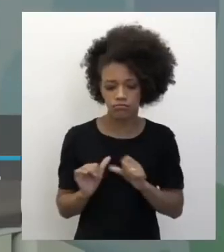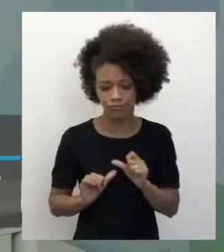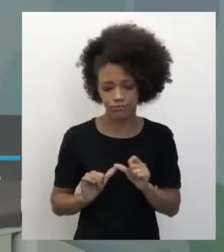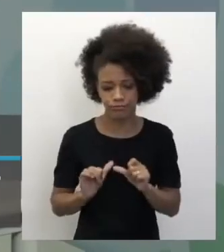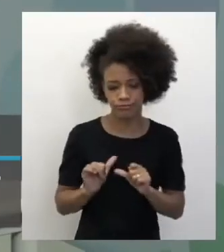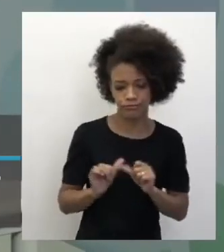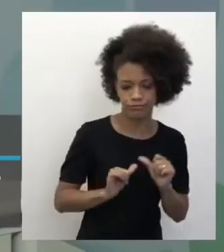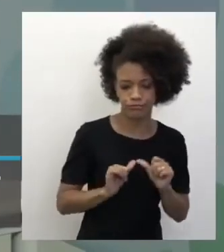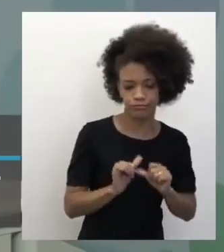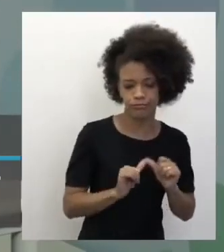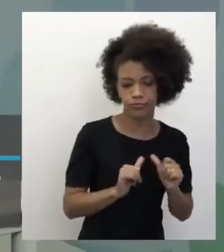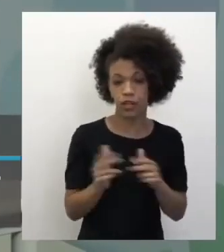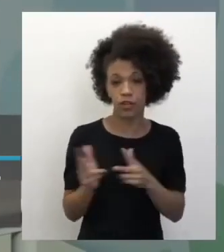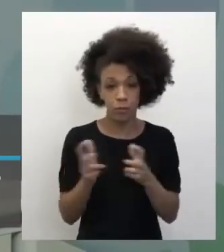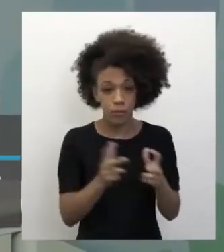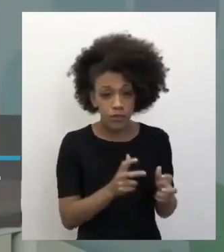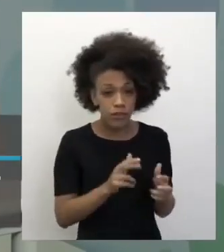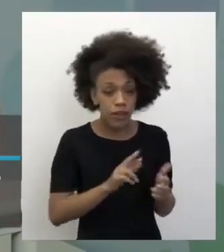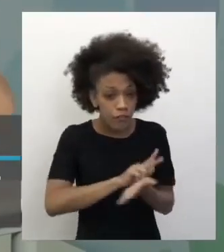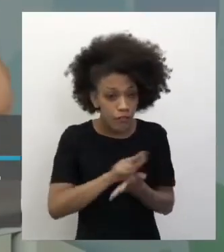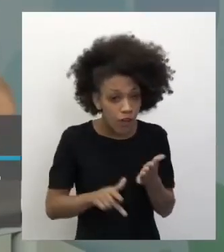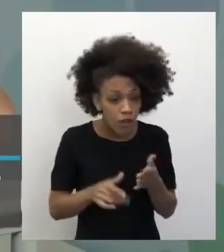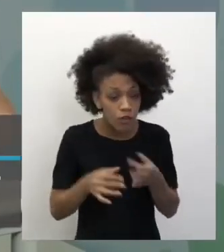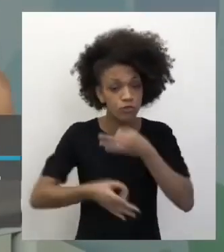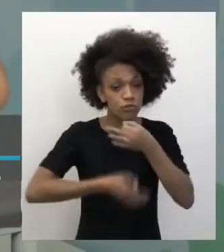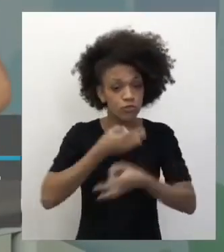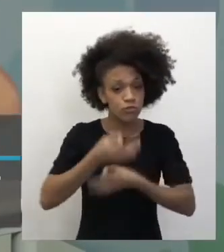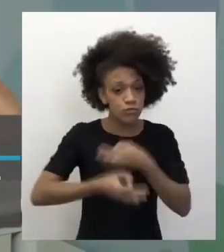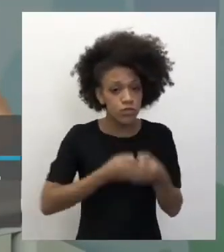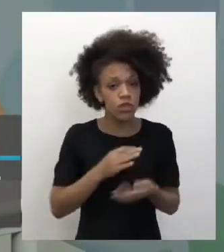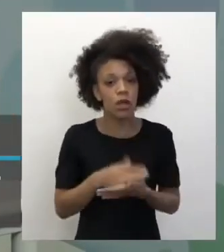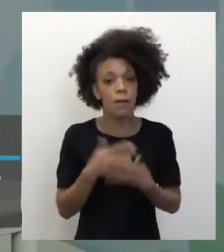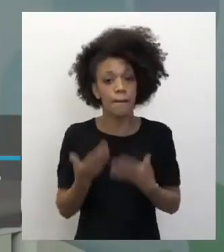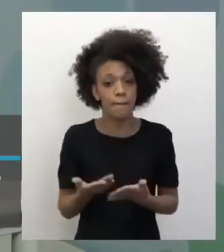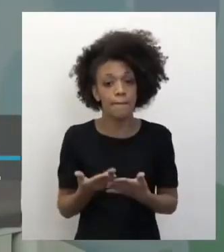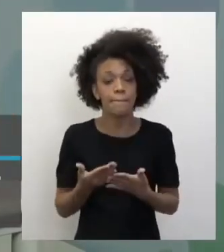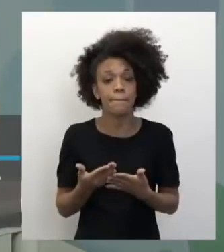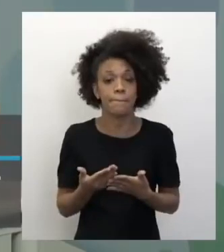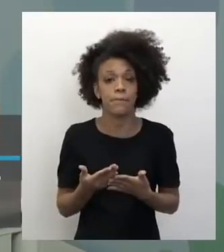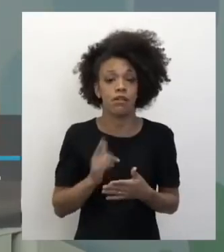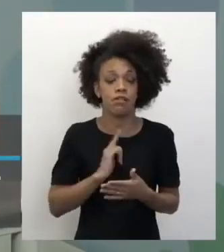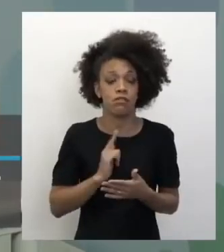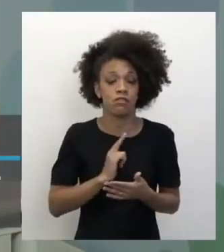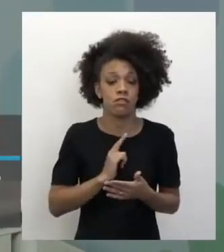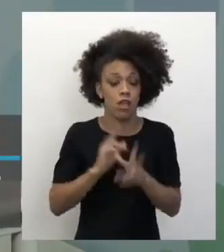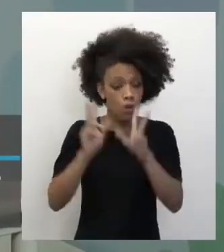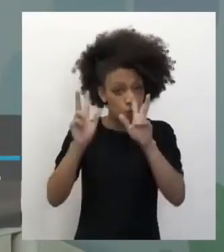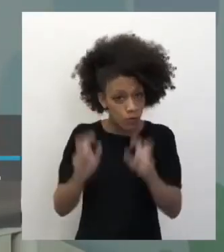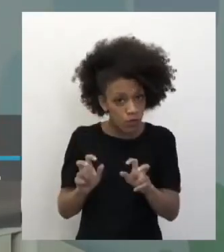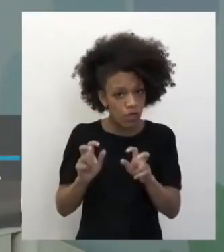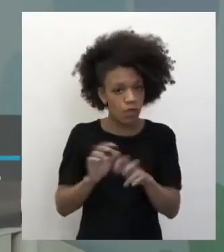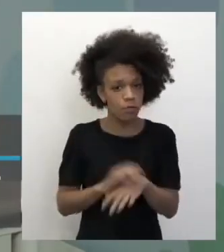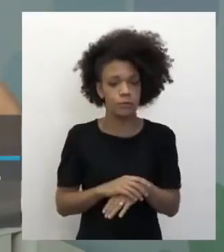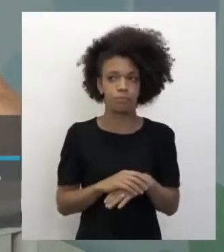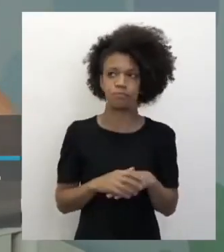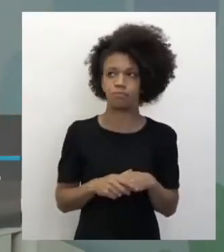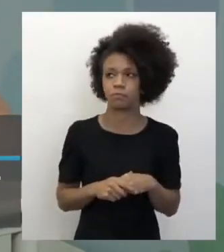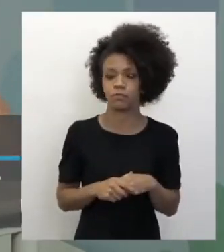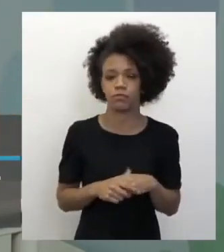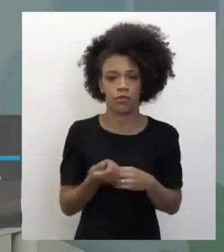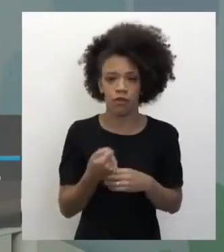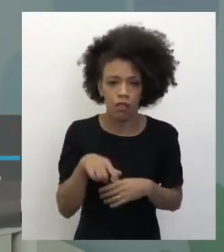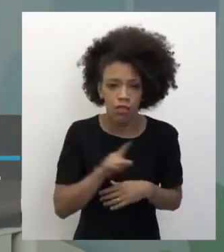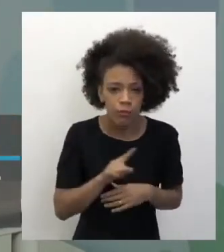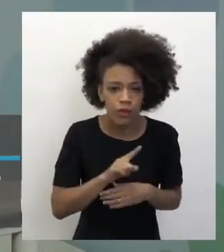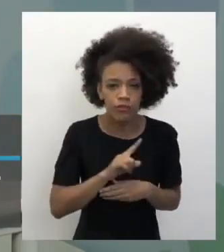Então, você percebe vários discursos para tecer um mesmo tema, tá? Eu não preciso ficar